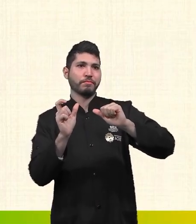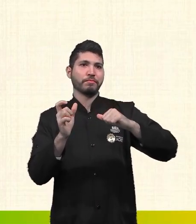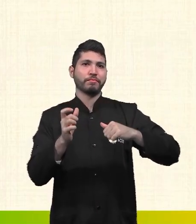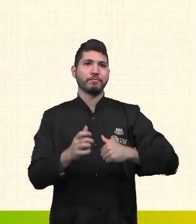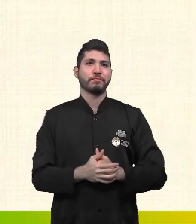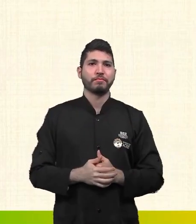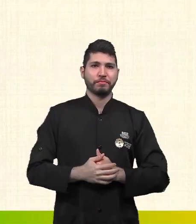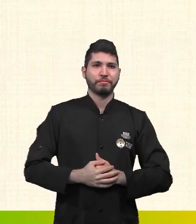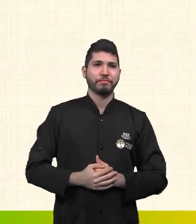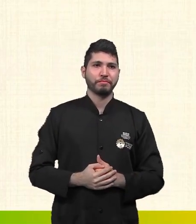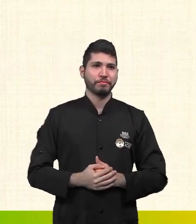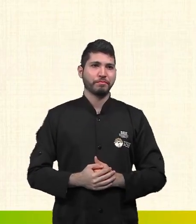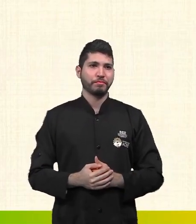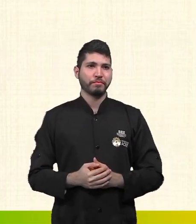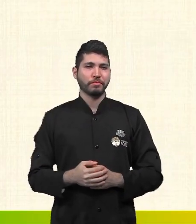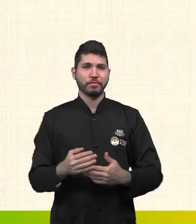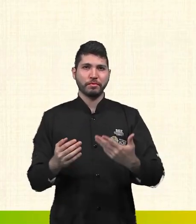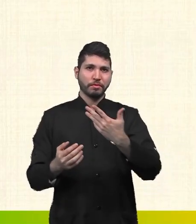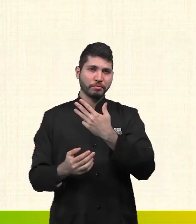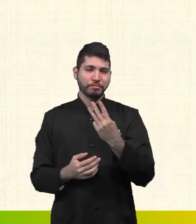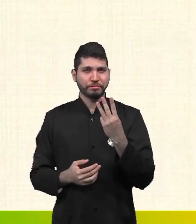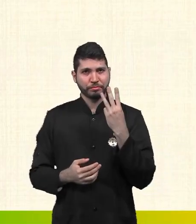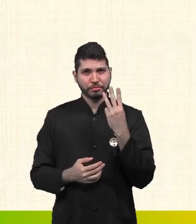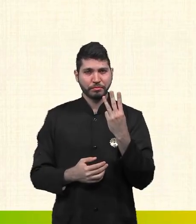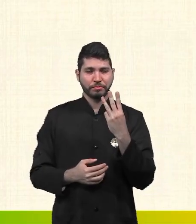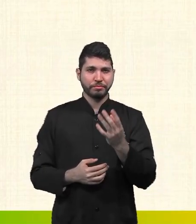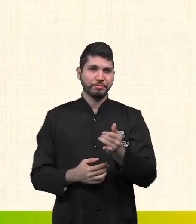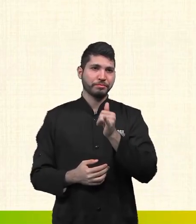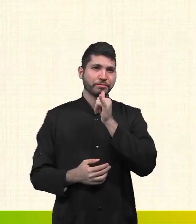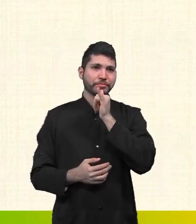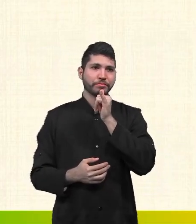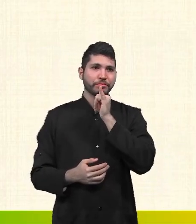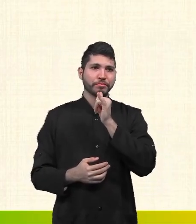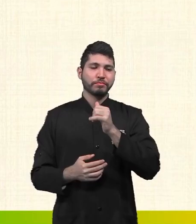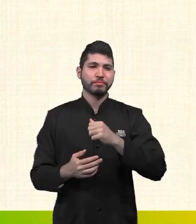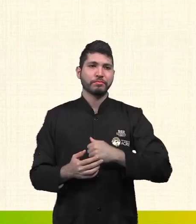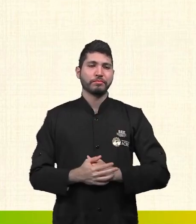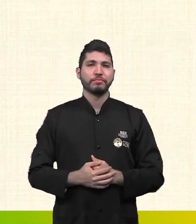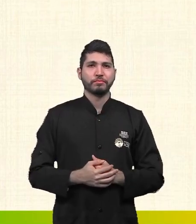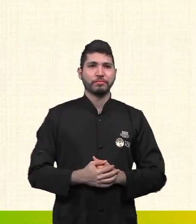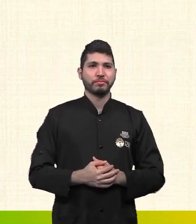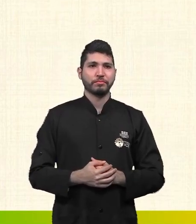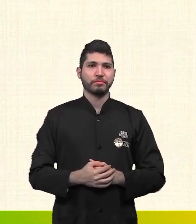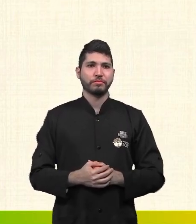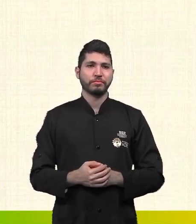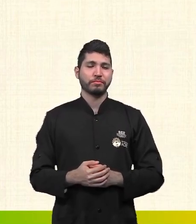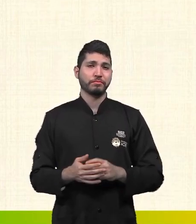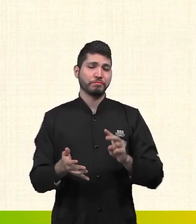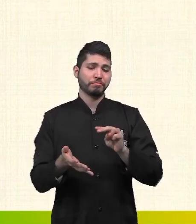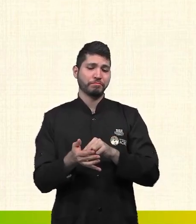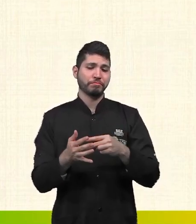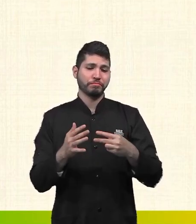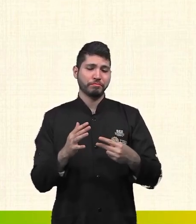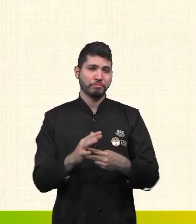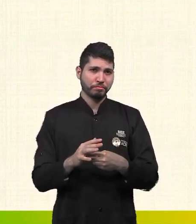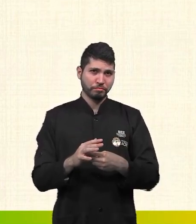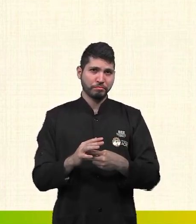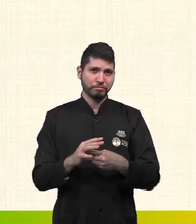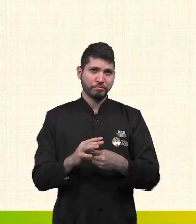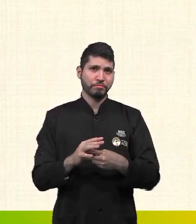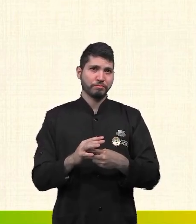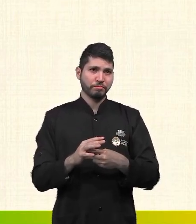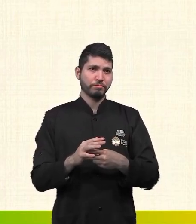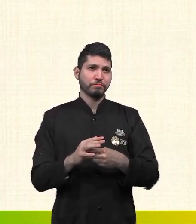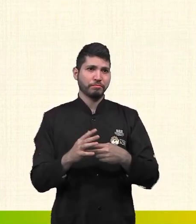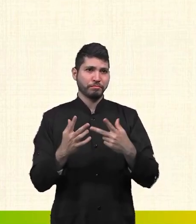Nós temos aqui 3 exemplos, como vocês podem observar, e eles praticamente dizem a mesma coisa, vai mudar somente a